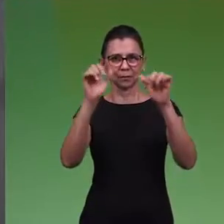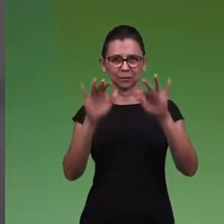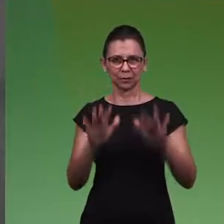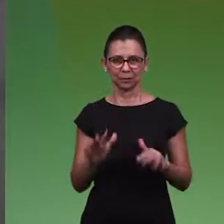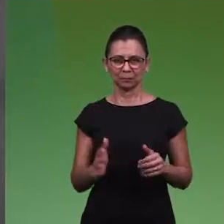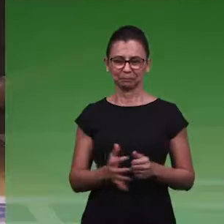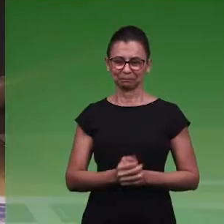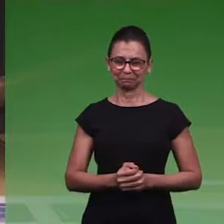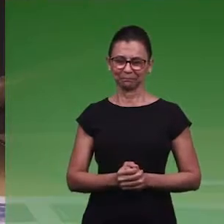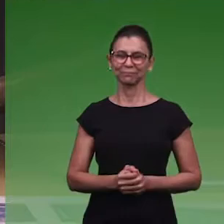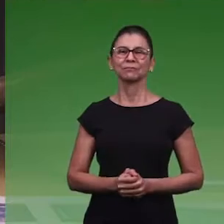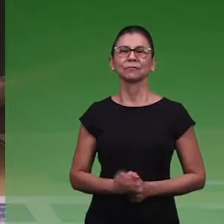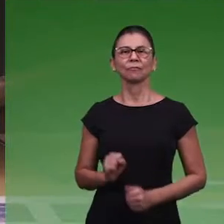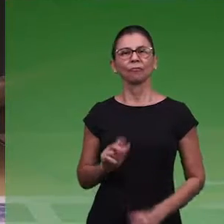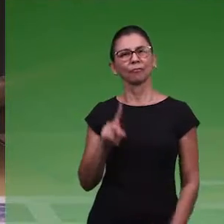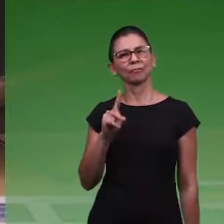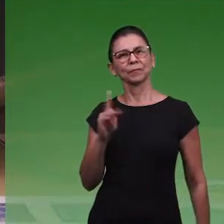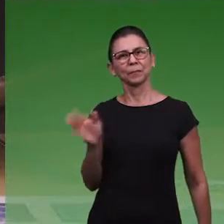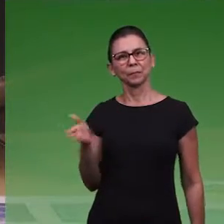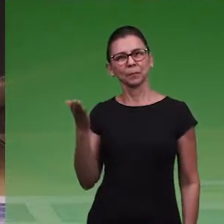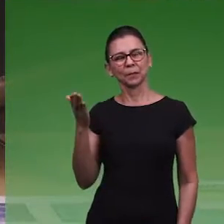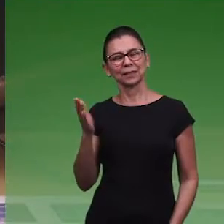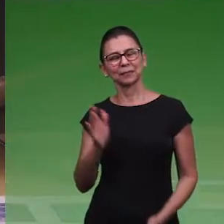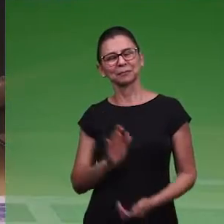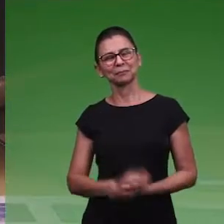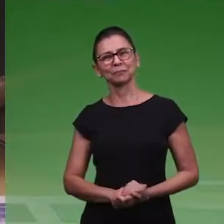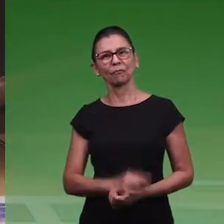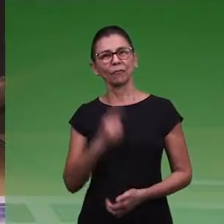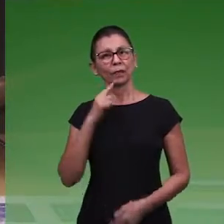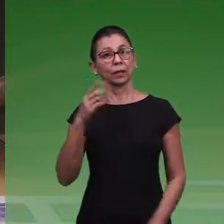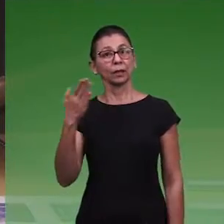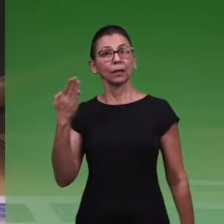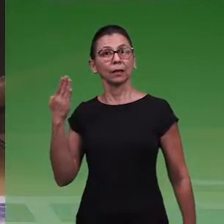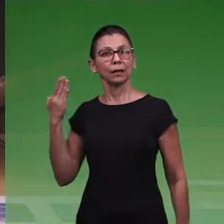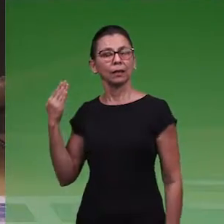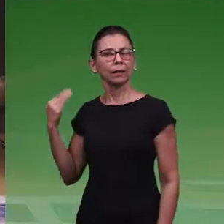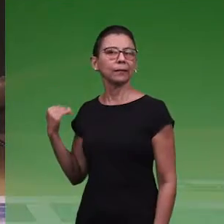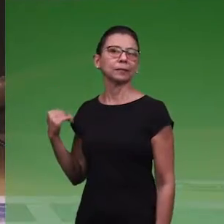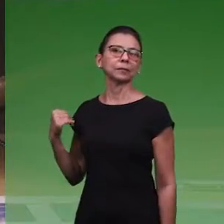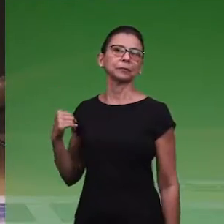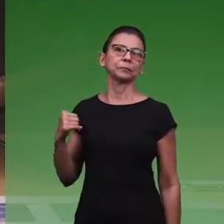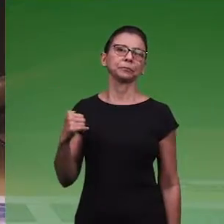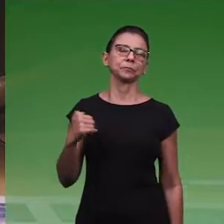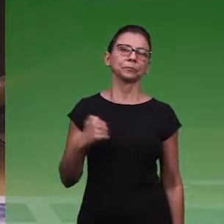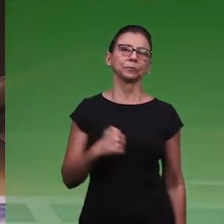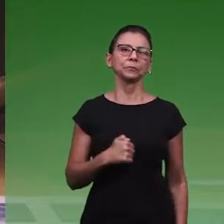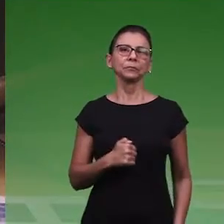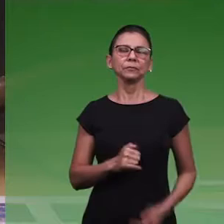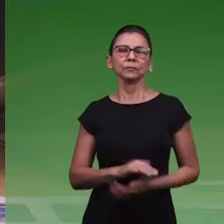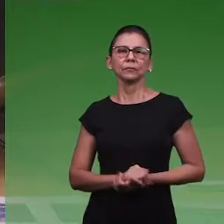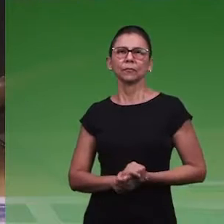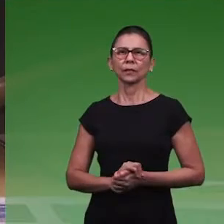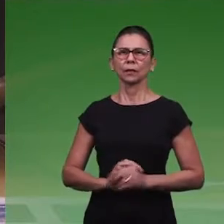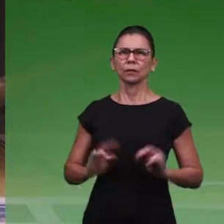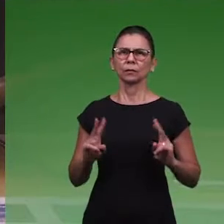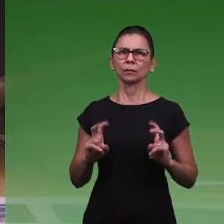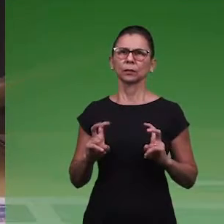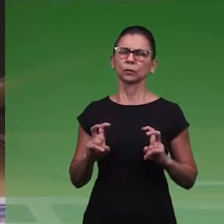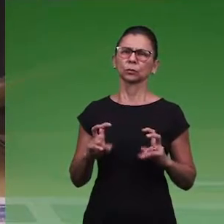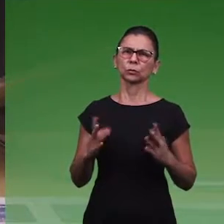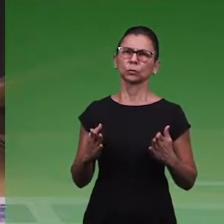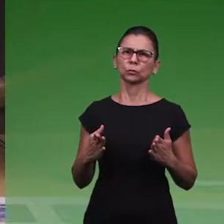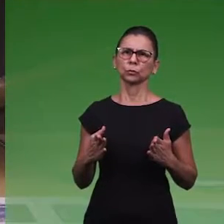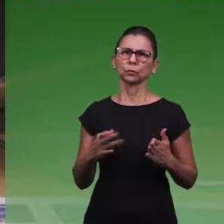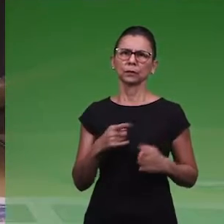né? Amém. Muito bem, vamos lá. Na semana passada nós abordamos, o pastor Antônio Carlos abordou aqui